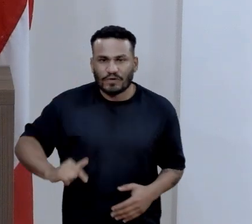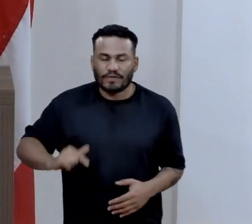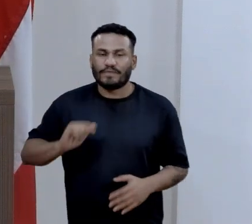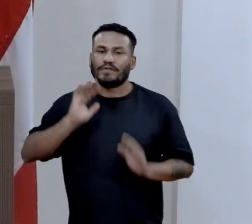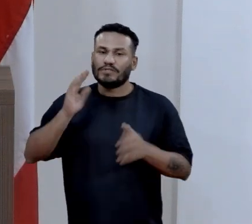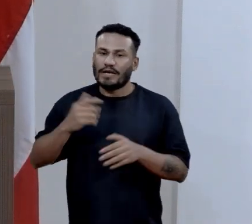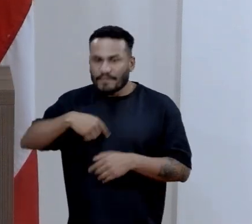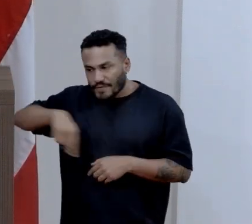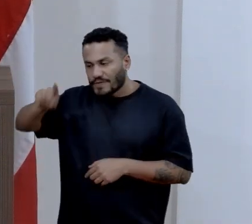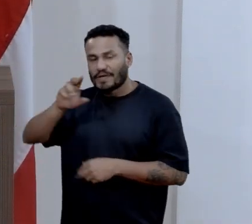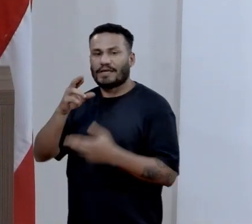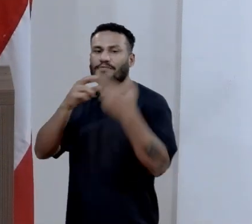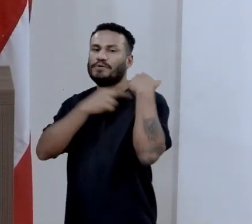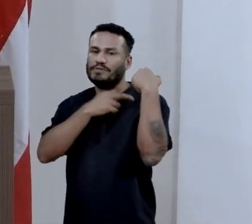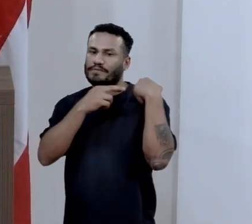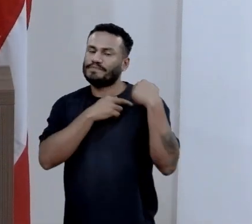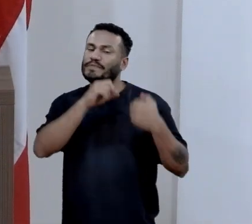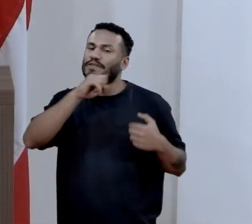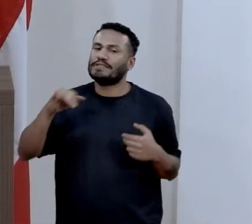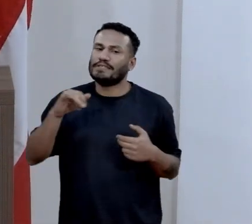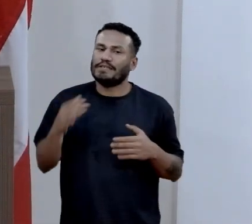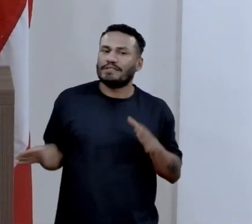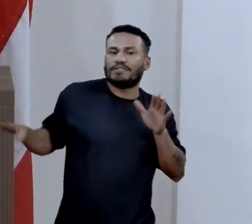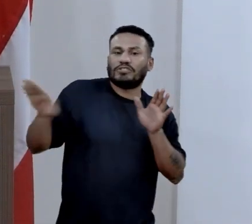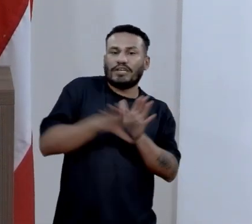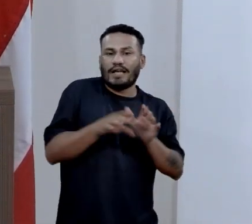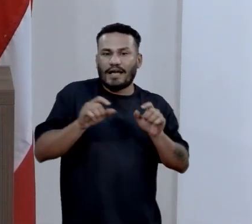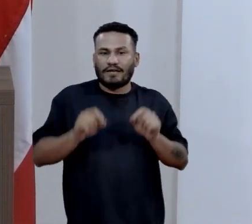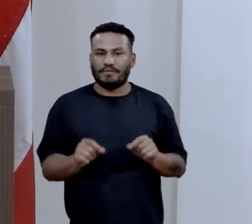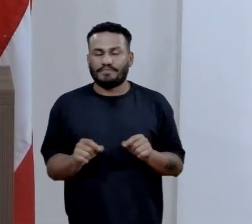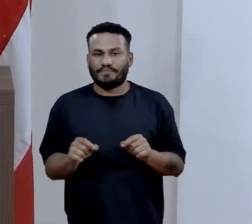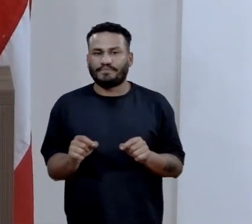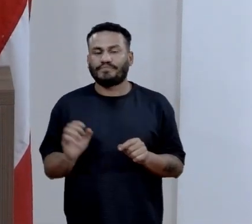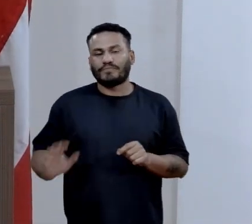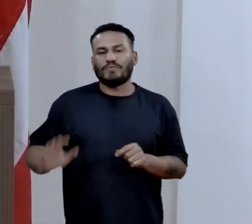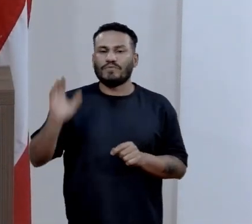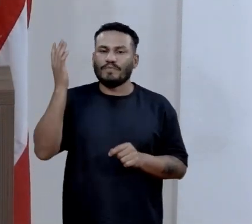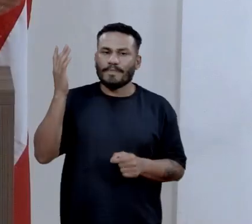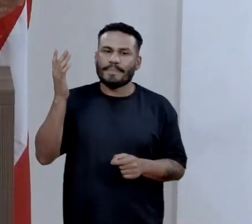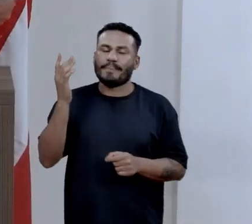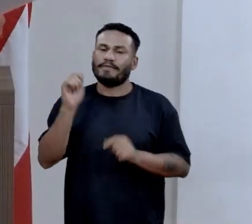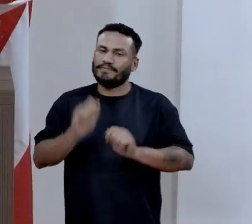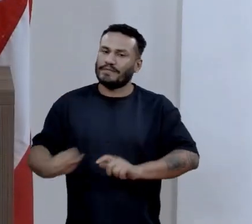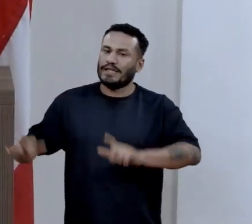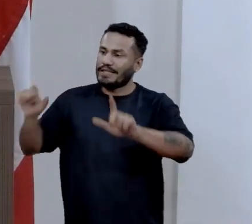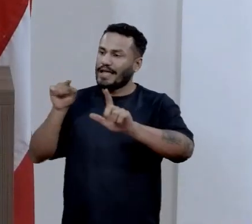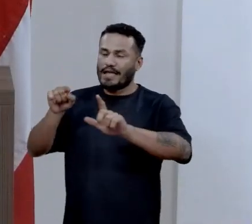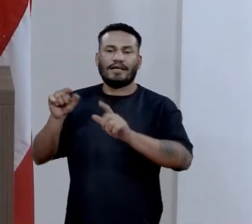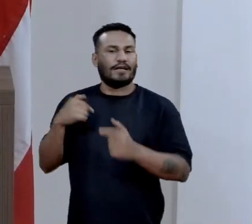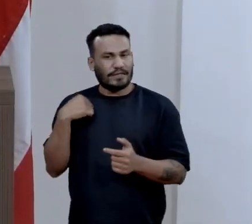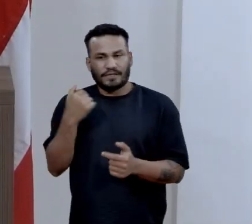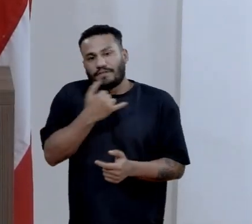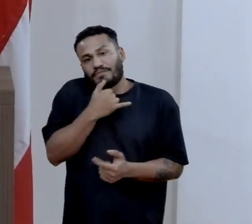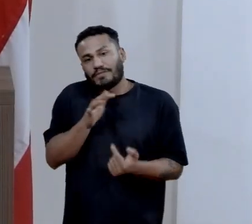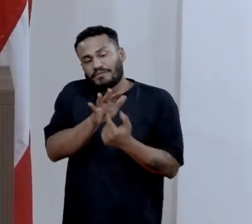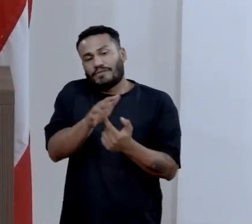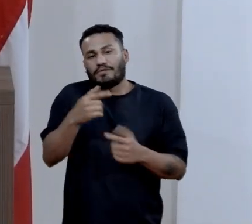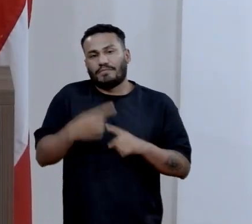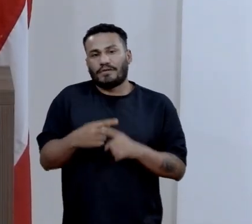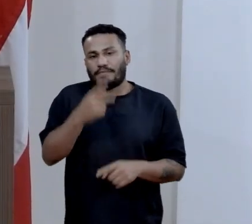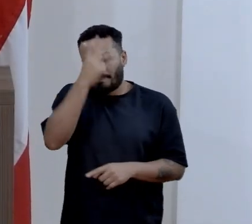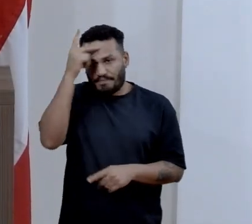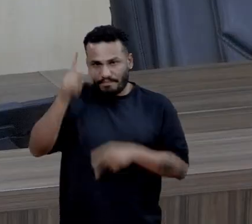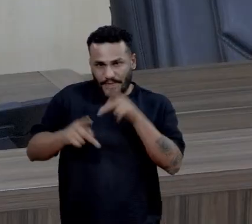mandei aos responsáveis, né? E se tiver que trazer aqui, né, essas situações aqui, colocar na tela, infelizmente, nós vamos trazer, porque o povo em primeiro